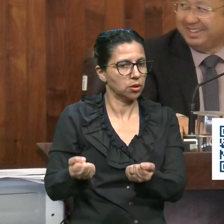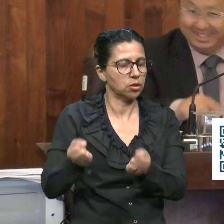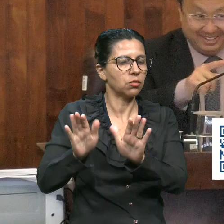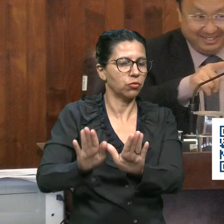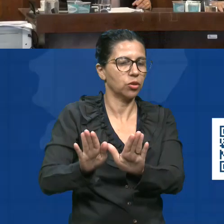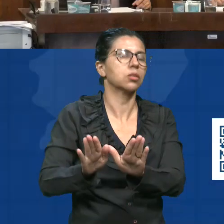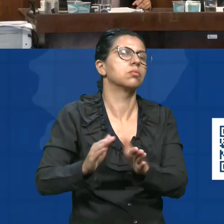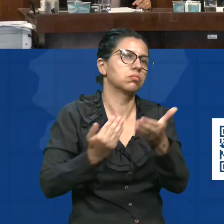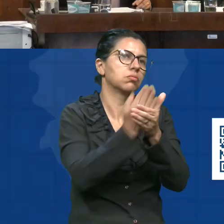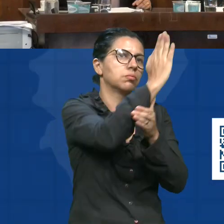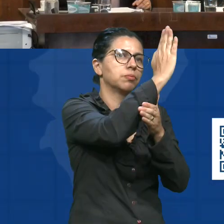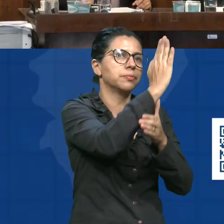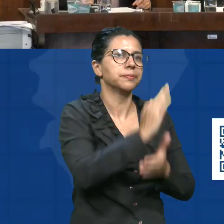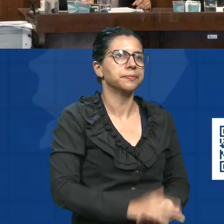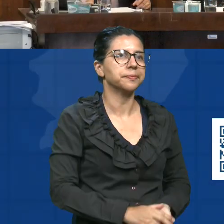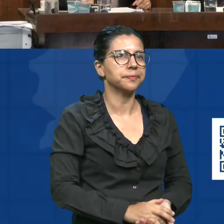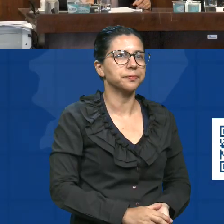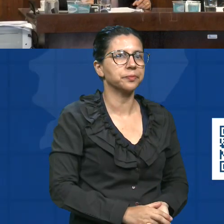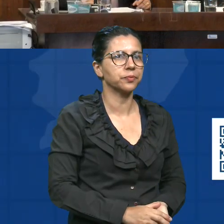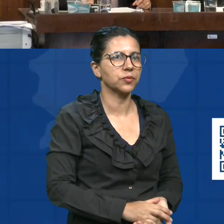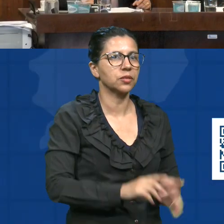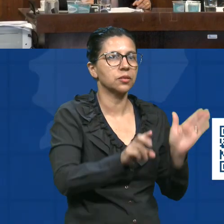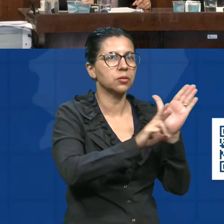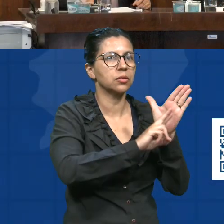encontram, aprovado. Requerimento